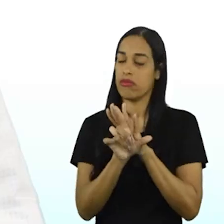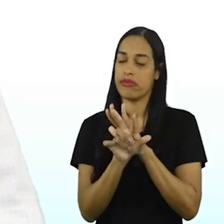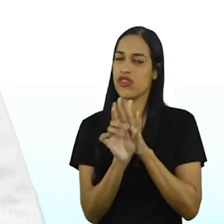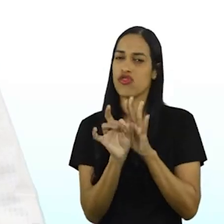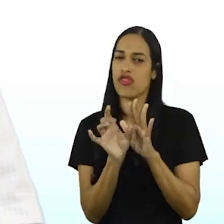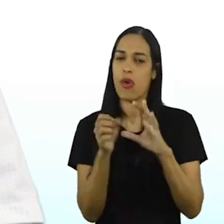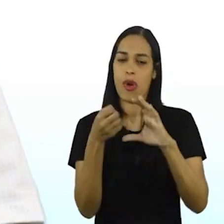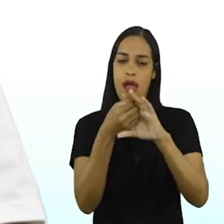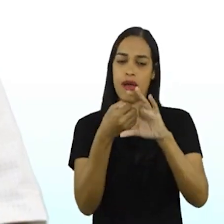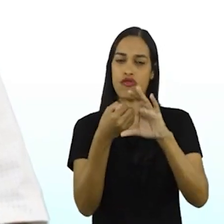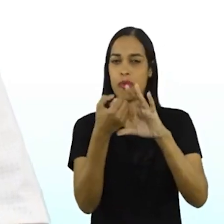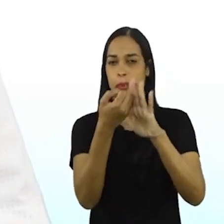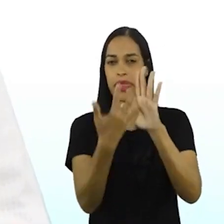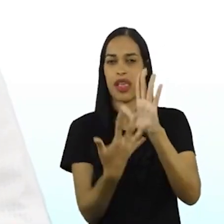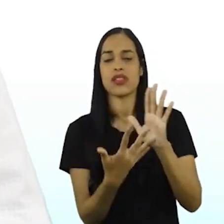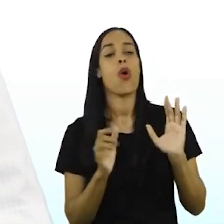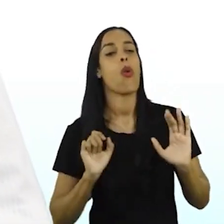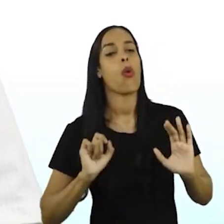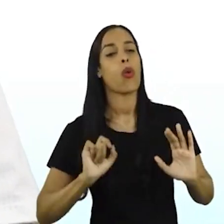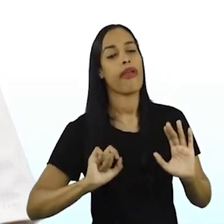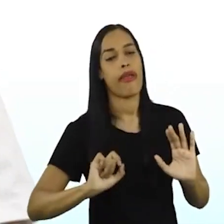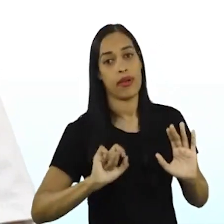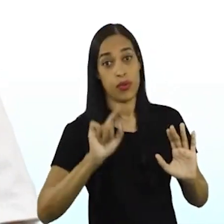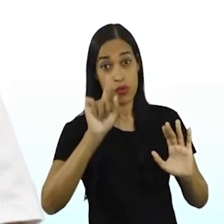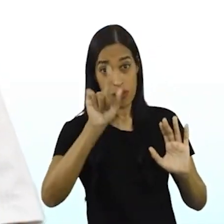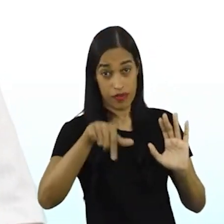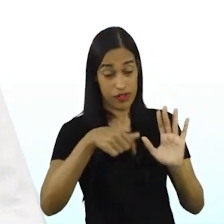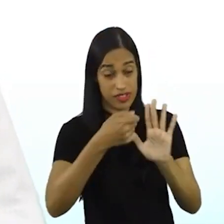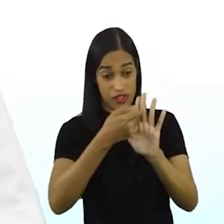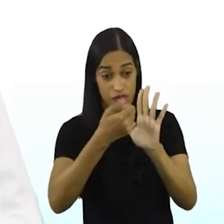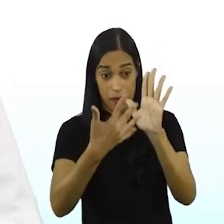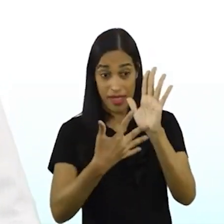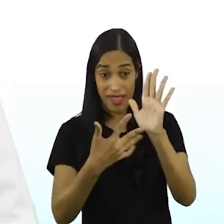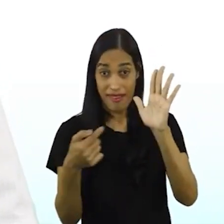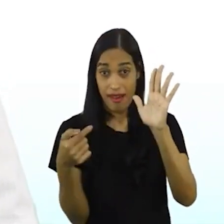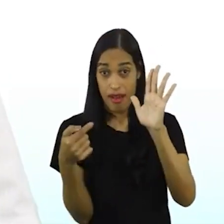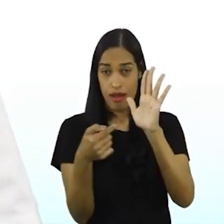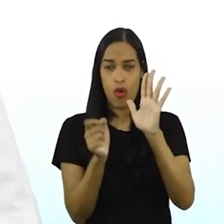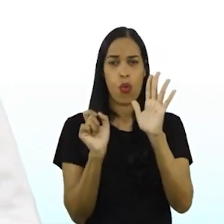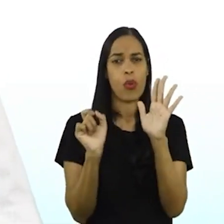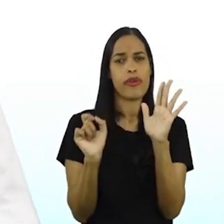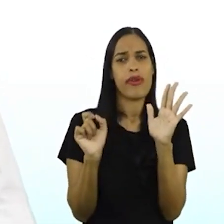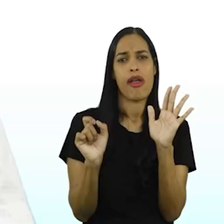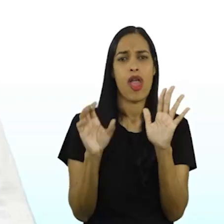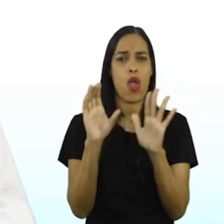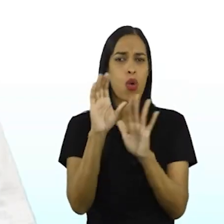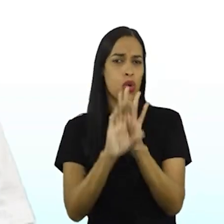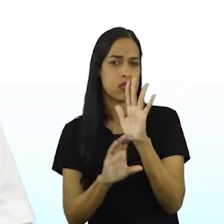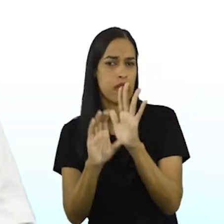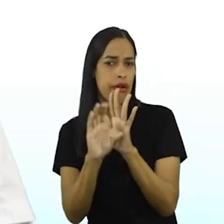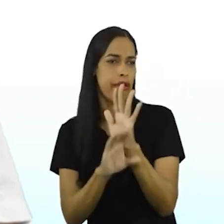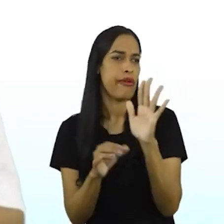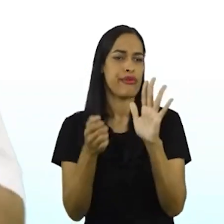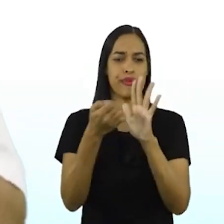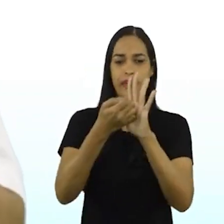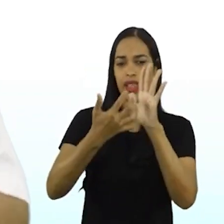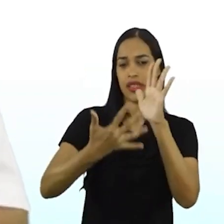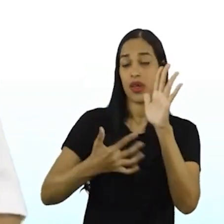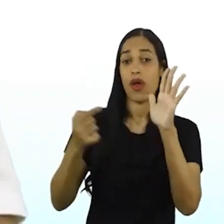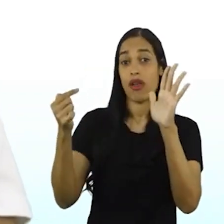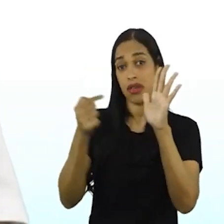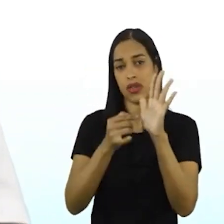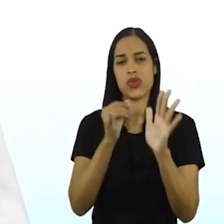Olha, quando você define, então as definições, os conceitos, são